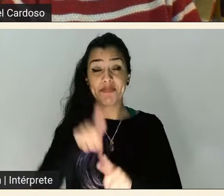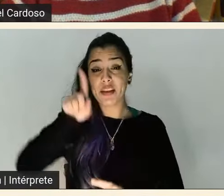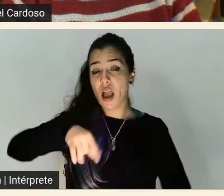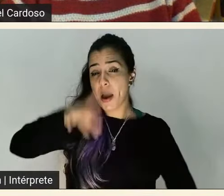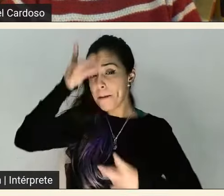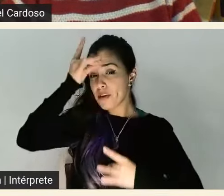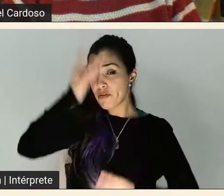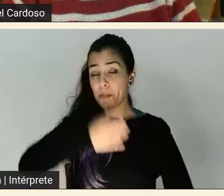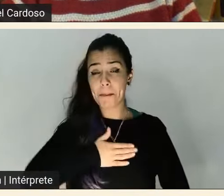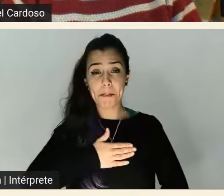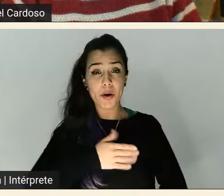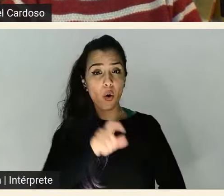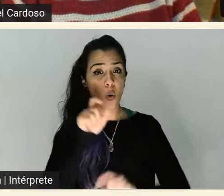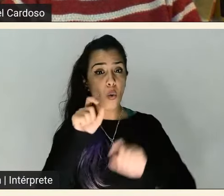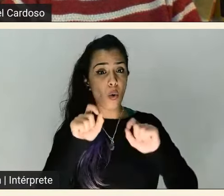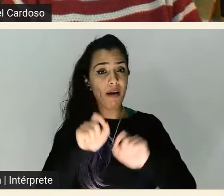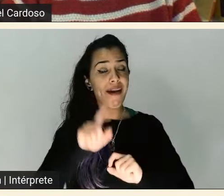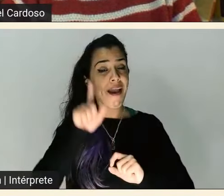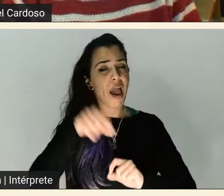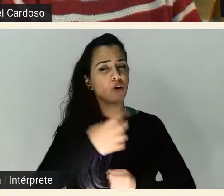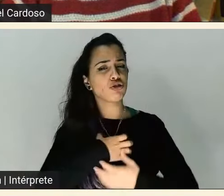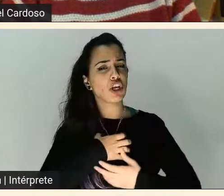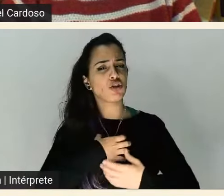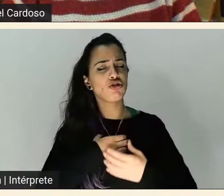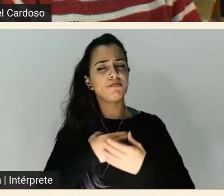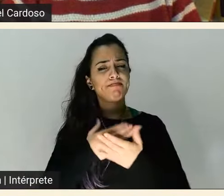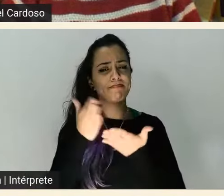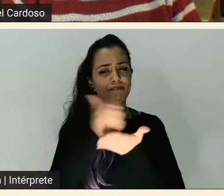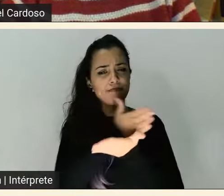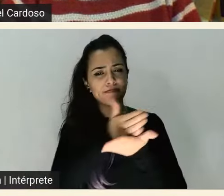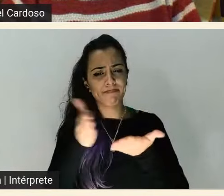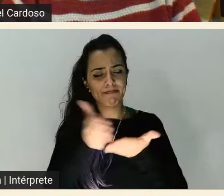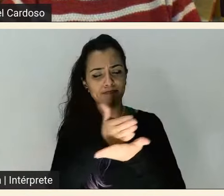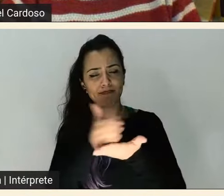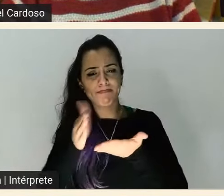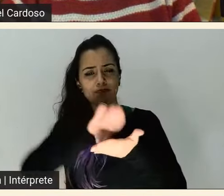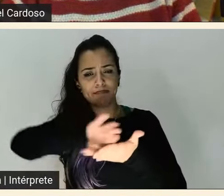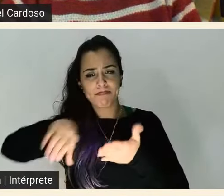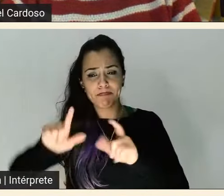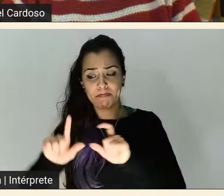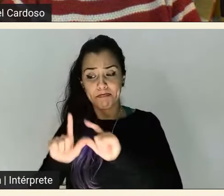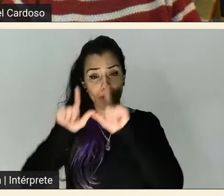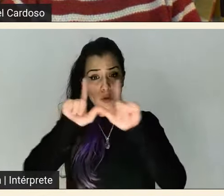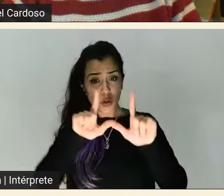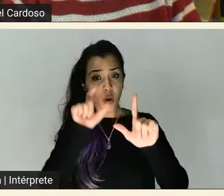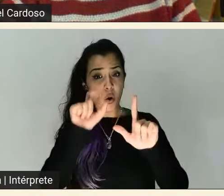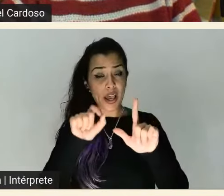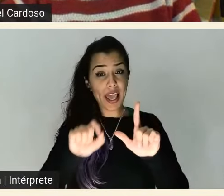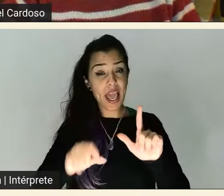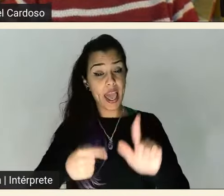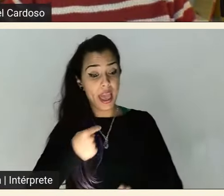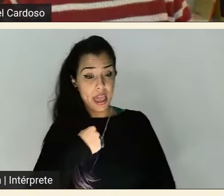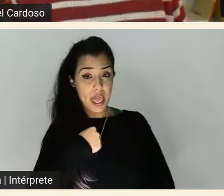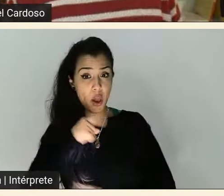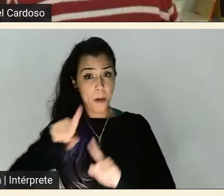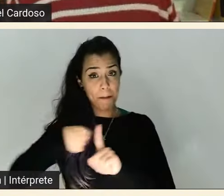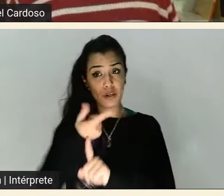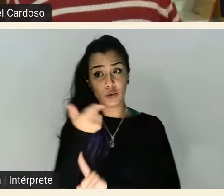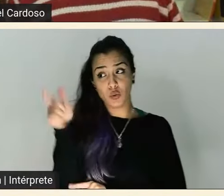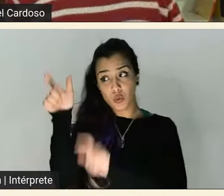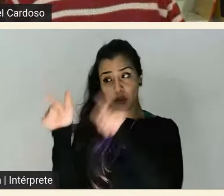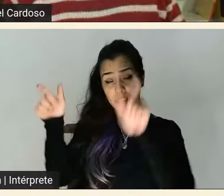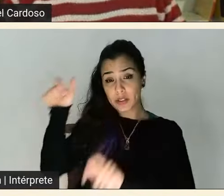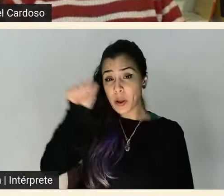mim, ela traz um outro deslocamento. Quando eu e outras mulheres optamos pela performance, é justamente